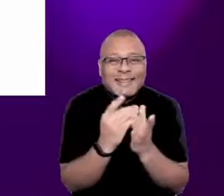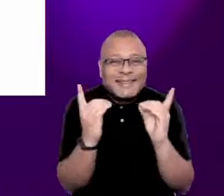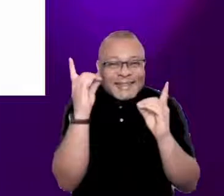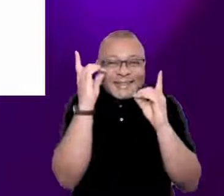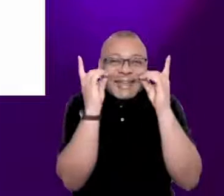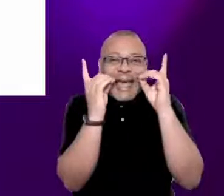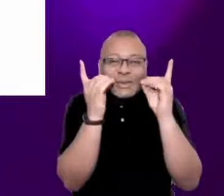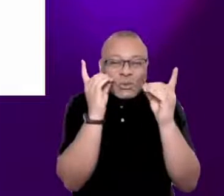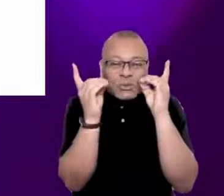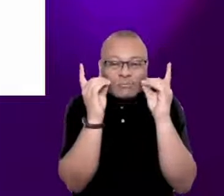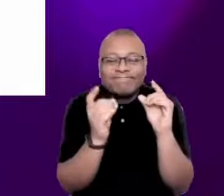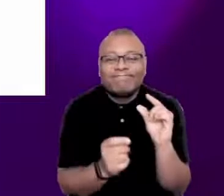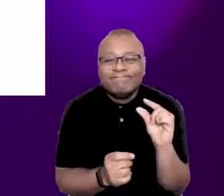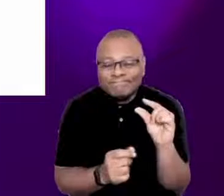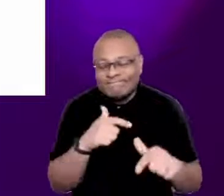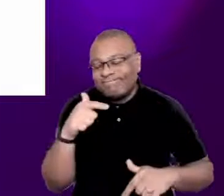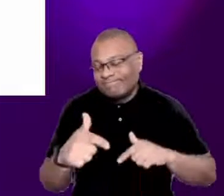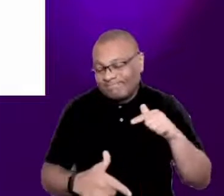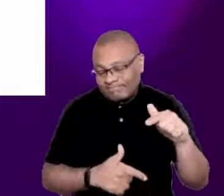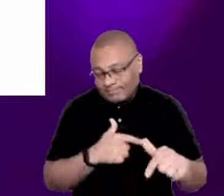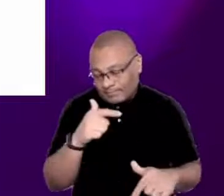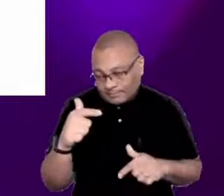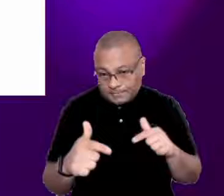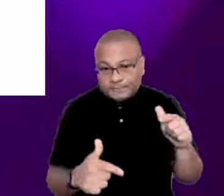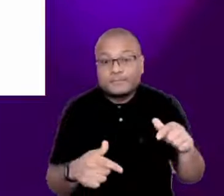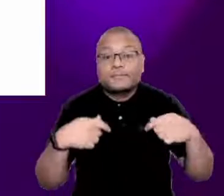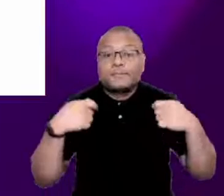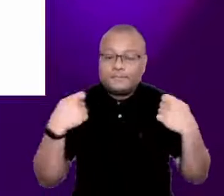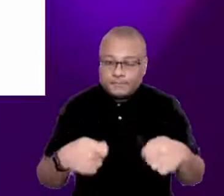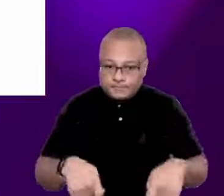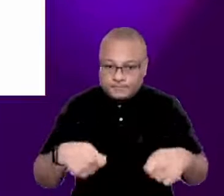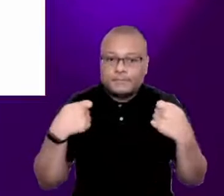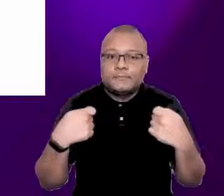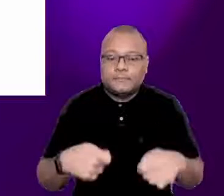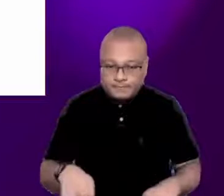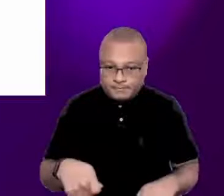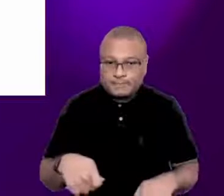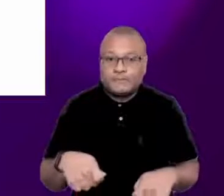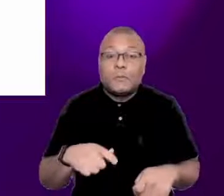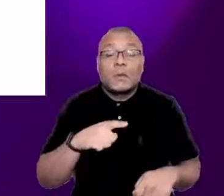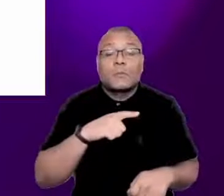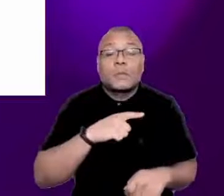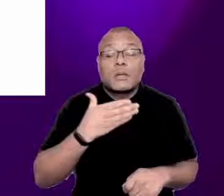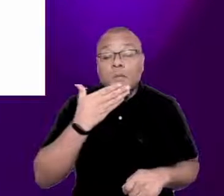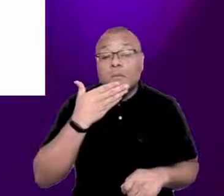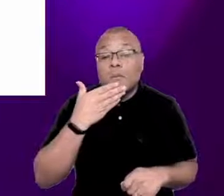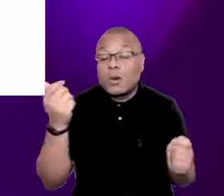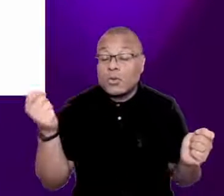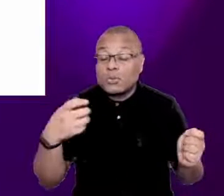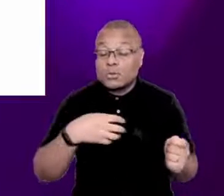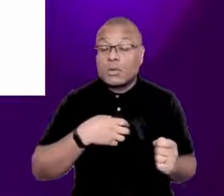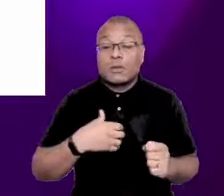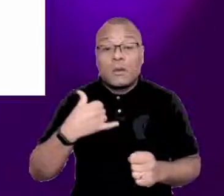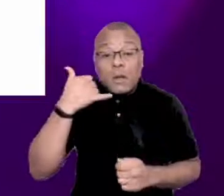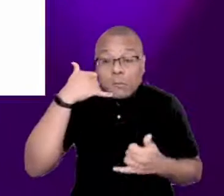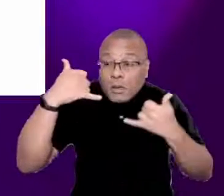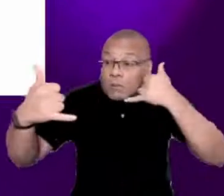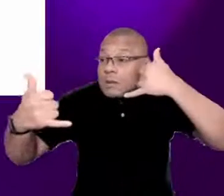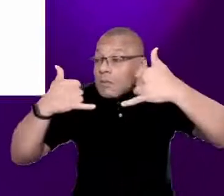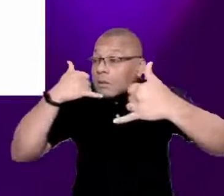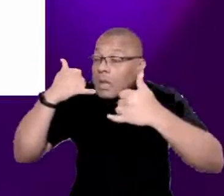bastante trabalhosa, a gente precisa, para ter melhores condições, a gente precisa telefonar para os